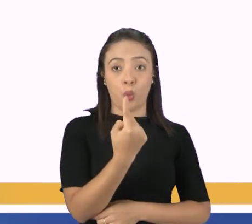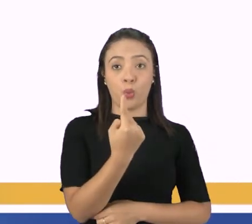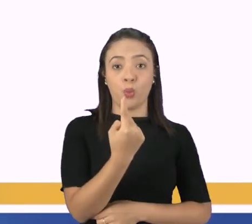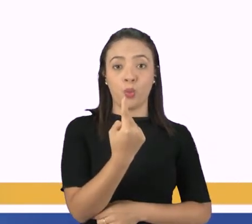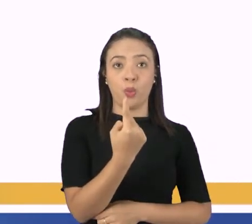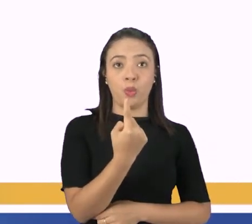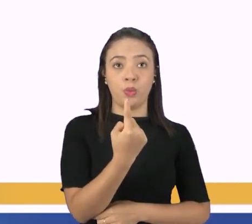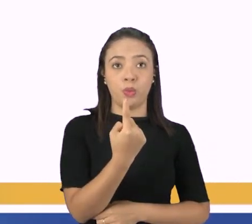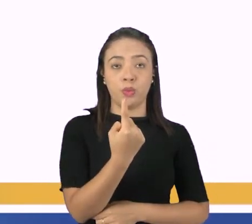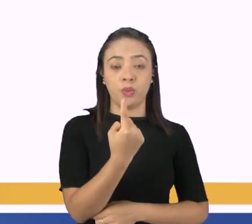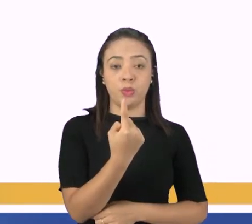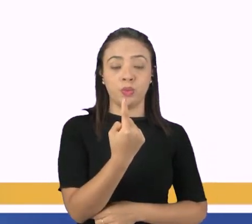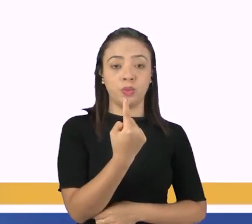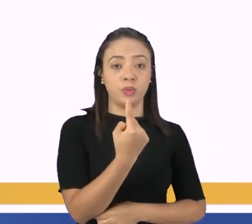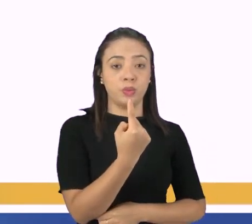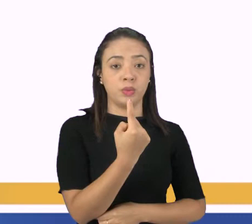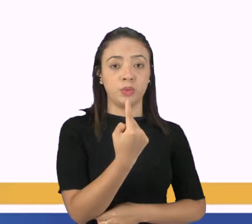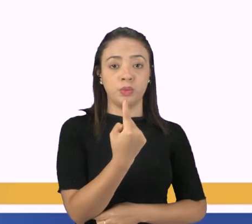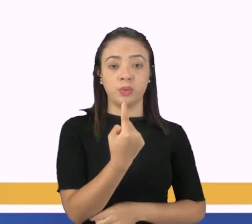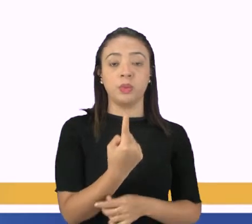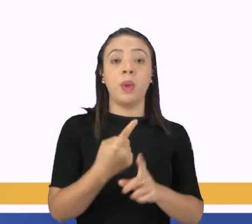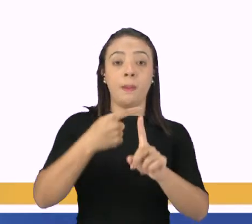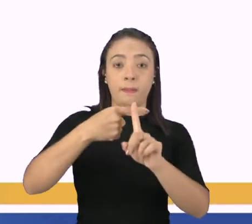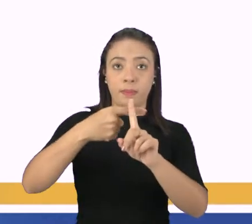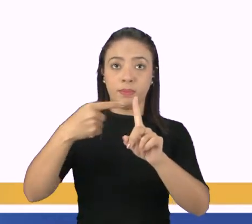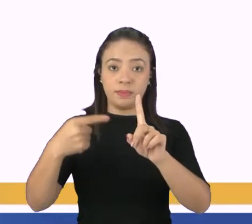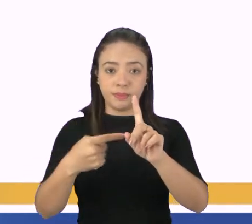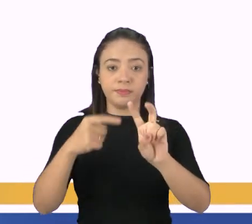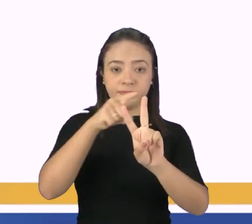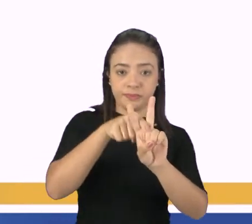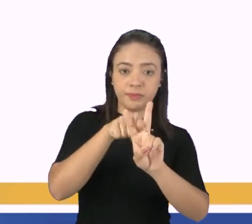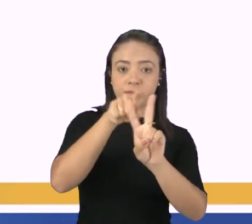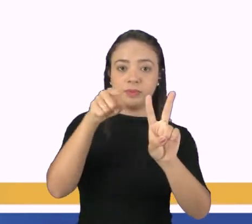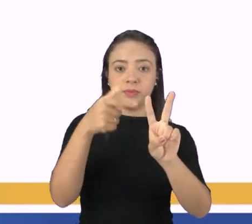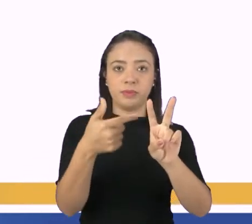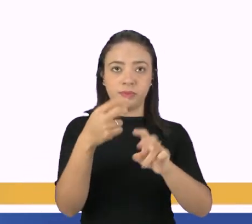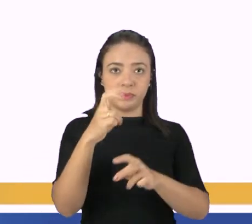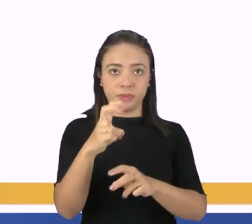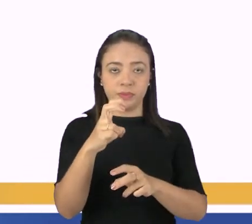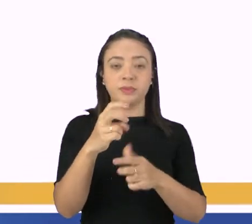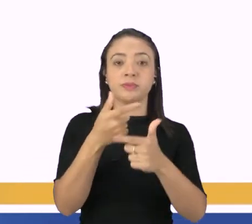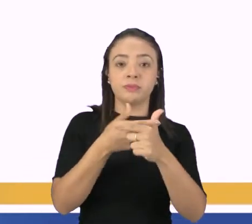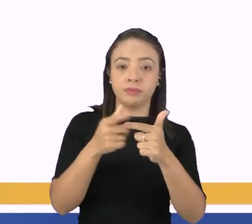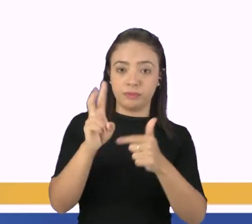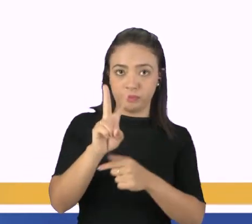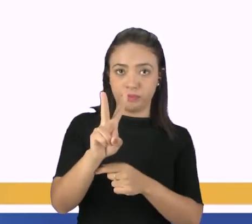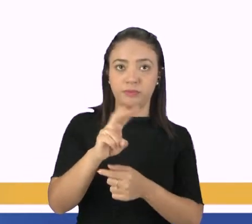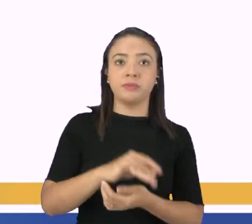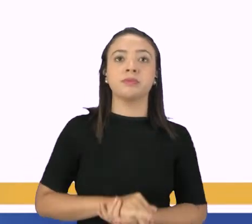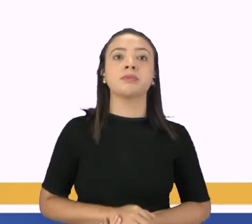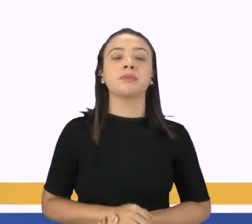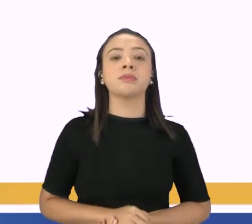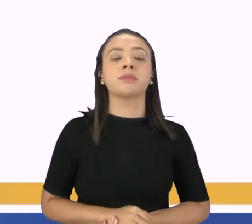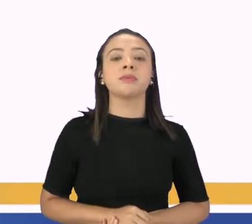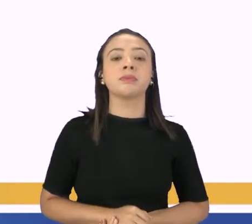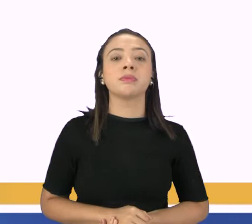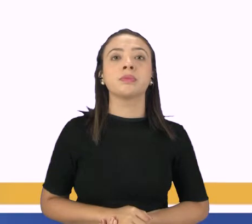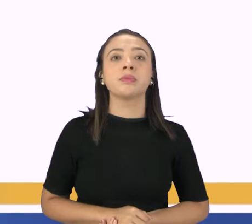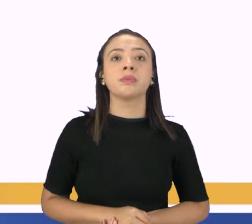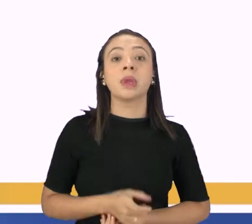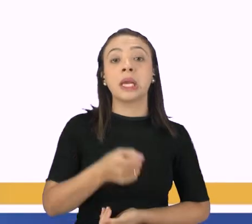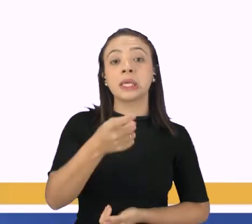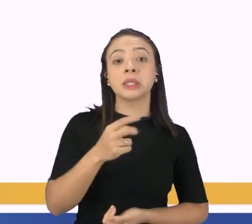vai ficar x igual a 1 positivo, mais ou menos raiz de 25 sobre 2. Então, raiz